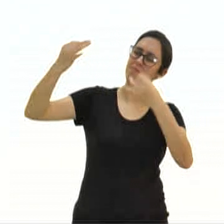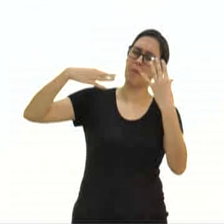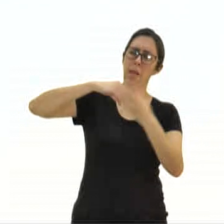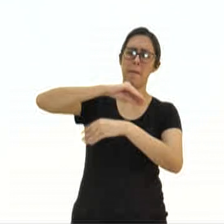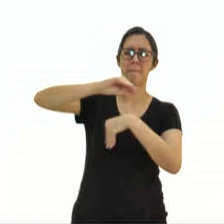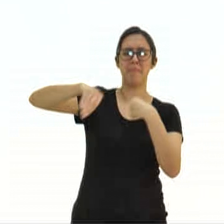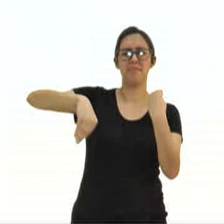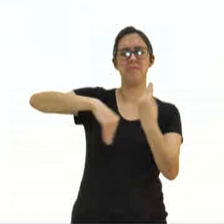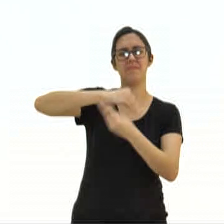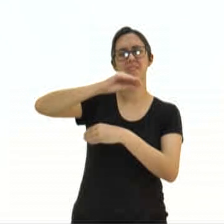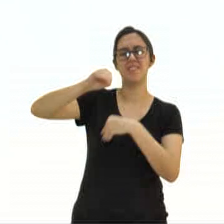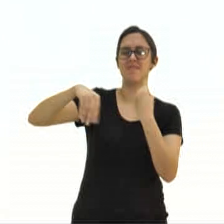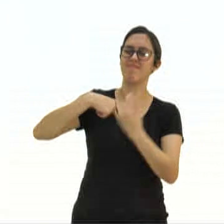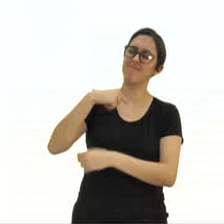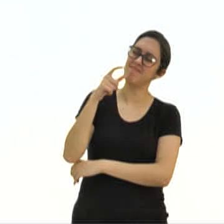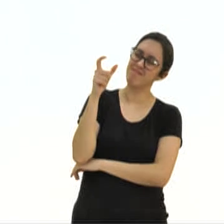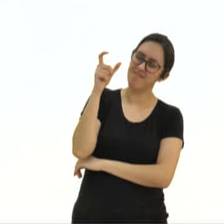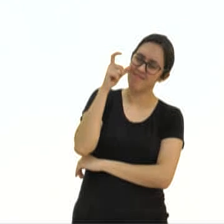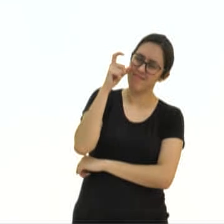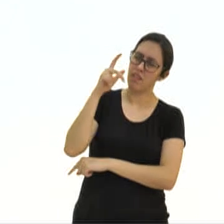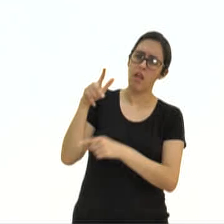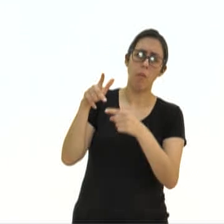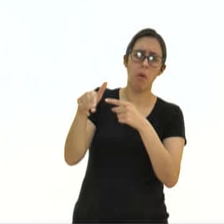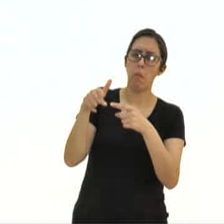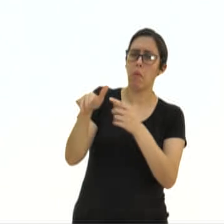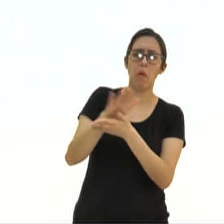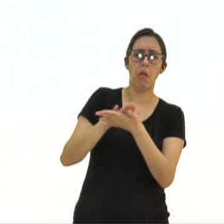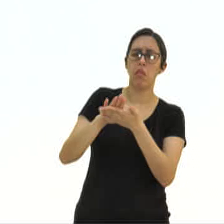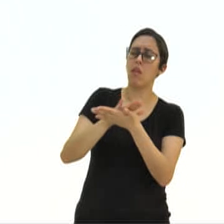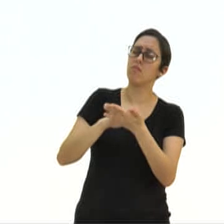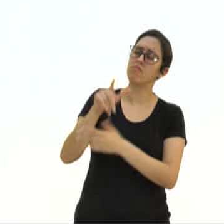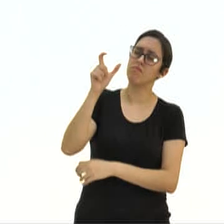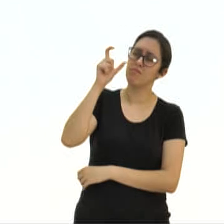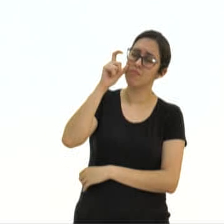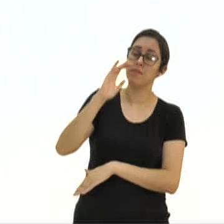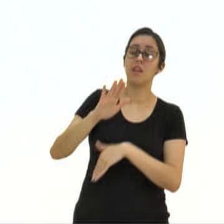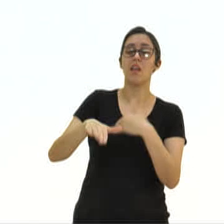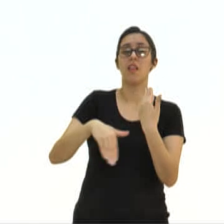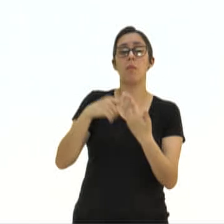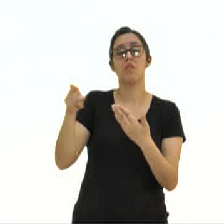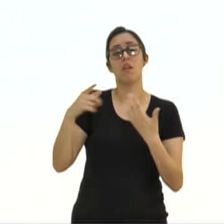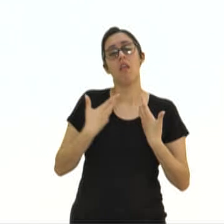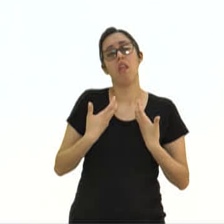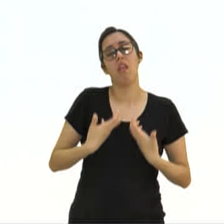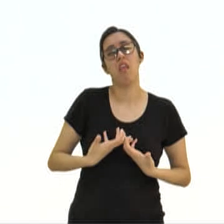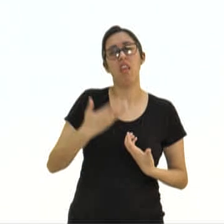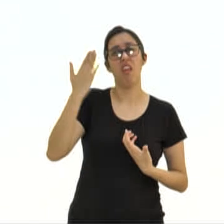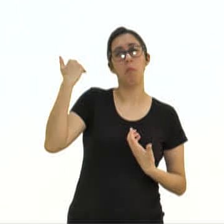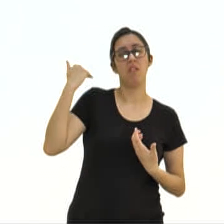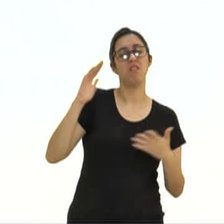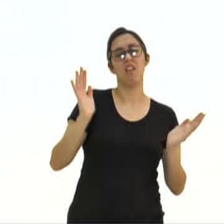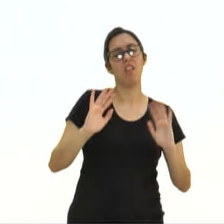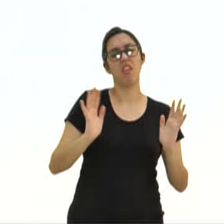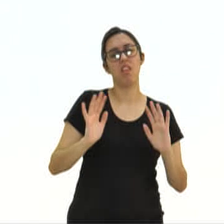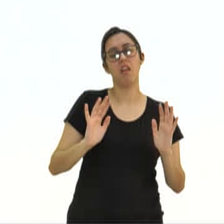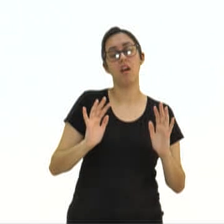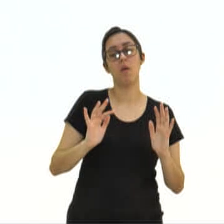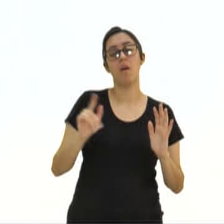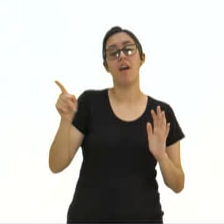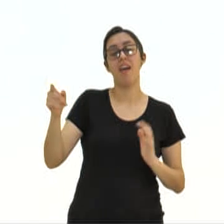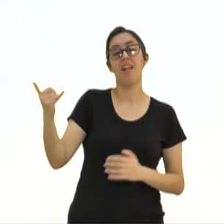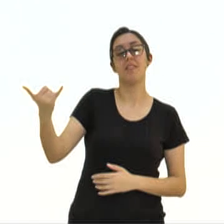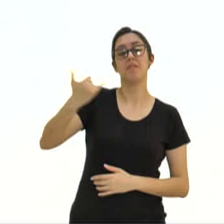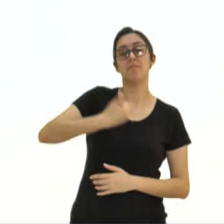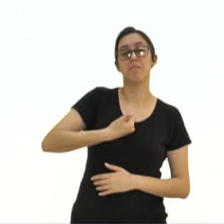mistura, quase sem interrupção. Quando cansou do passado, falou do presente, dos negócios